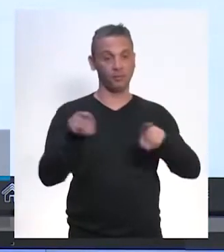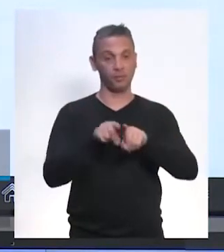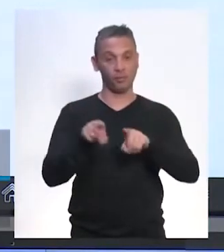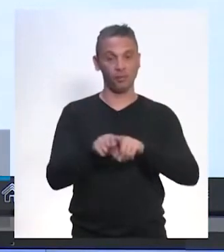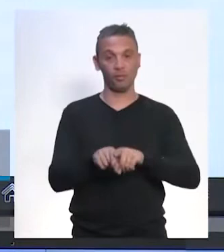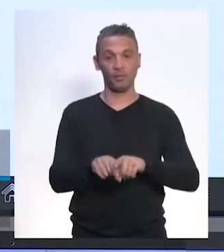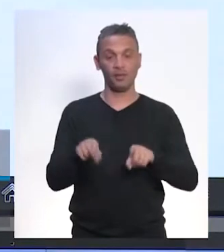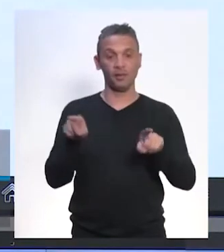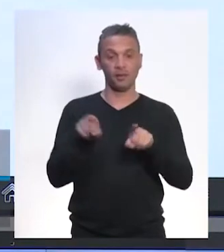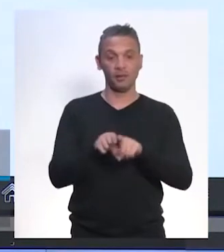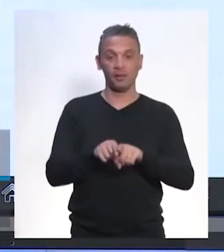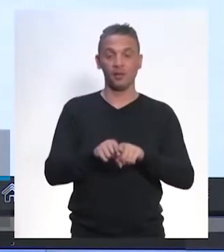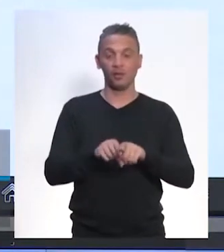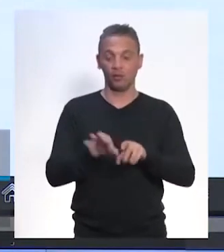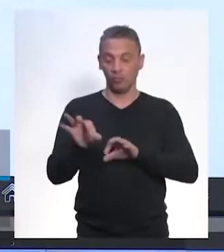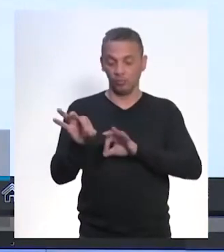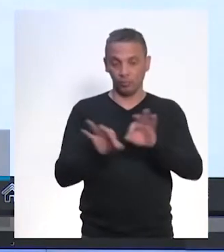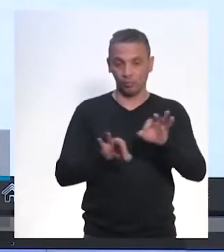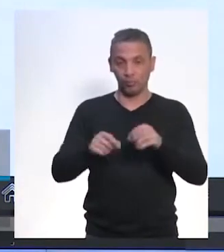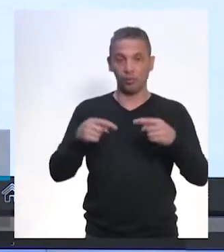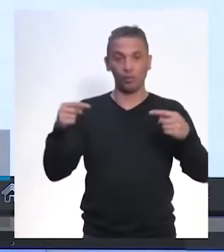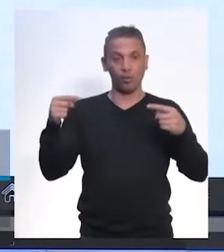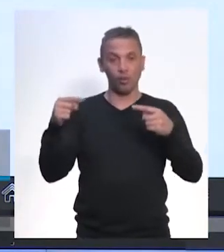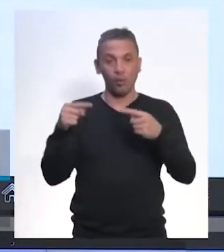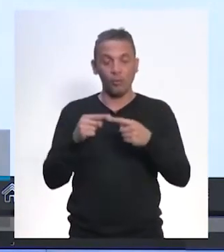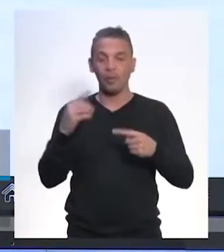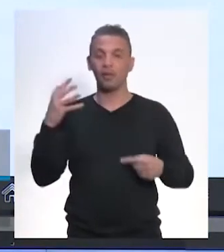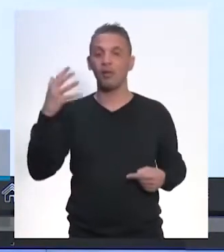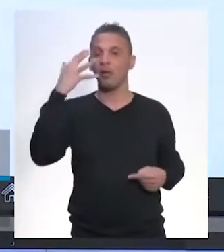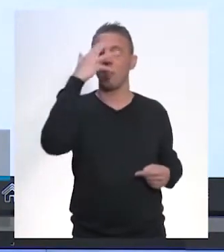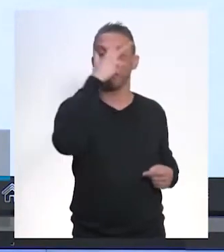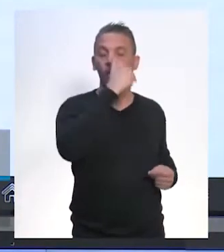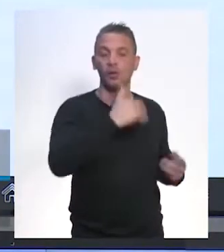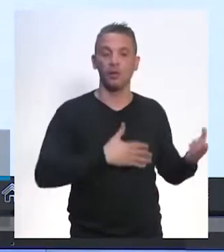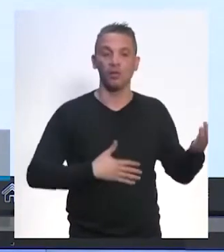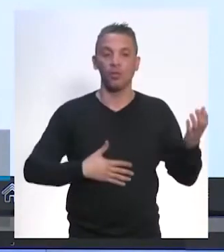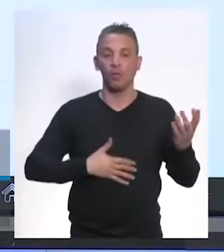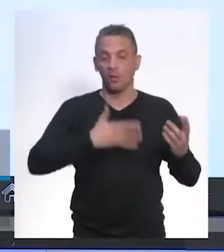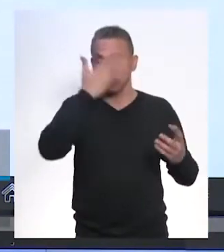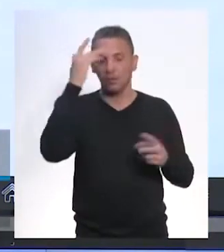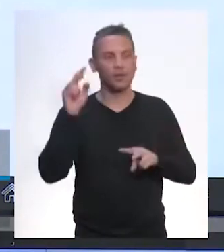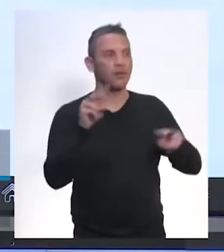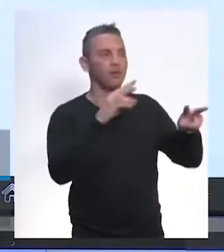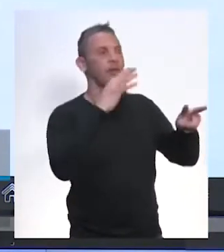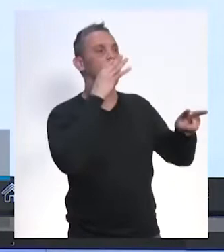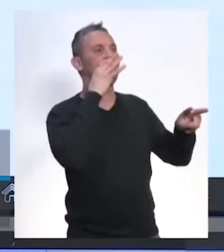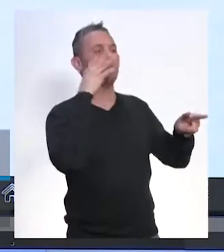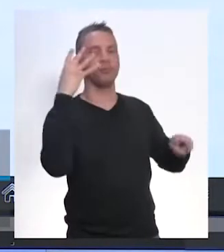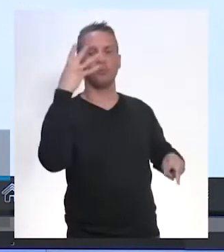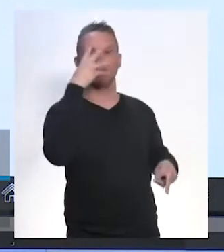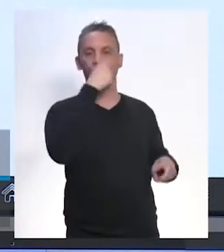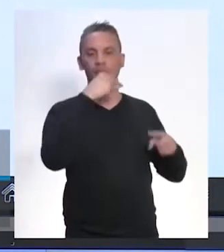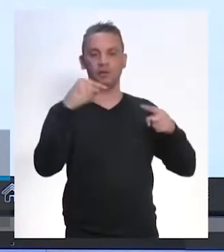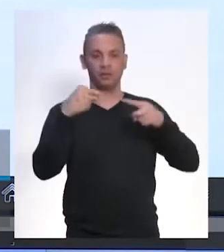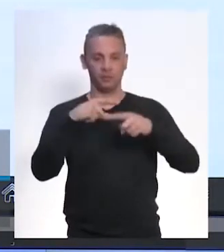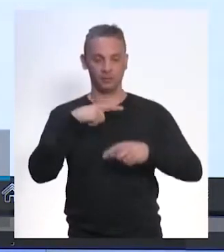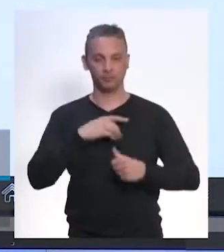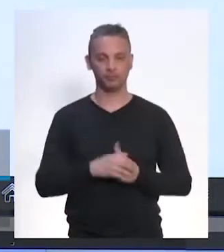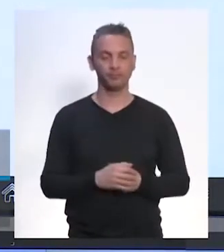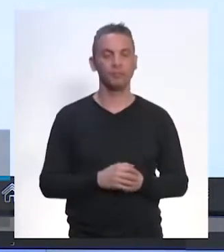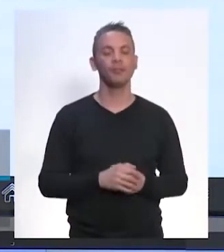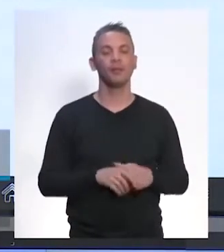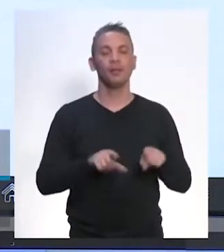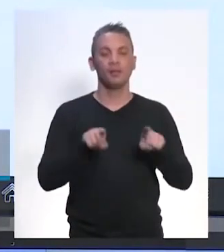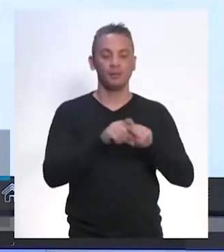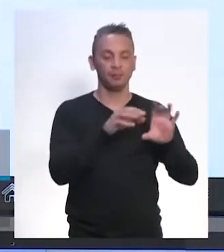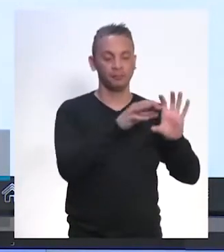questão da limpeza. Para quê? Para que o gesto fique harmonioso e fique bonito para quem está assistindo. Tá certo? Outra coisa importante, a